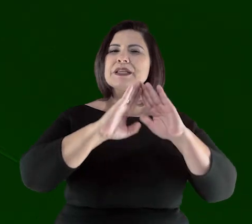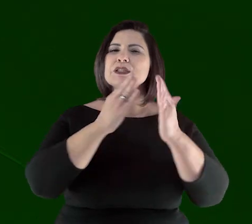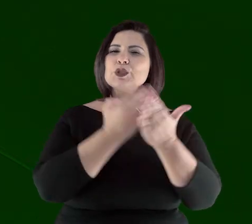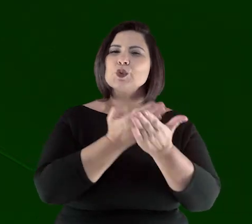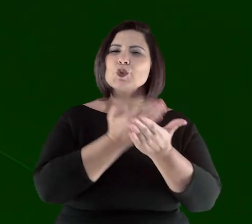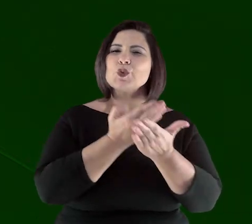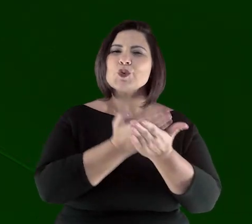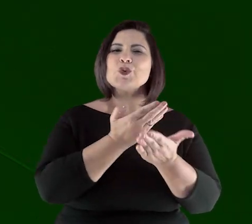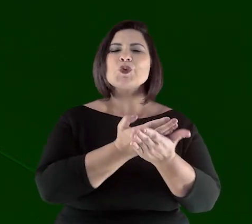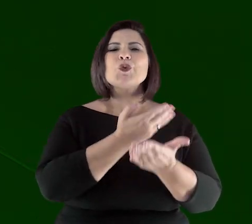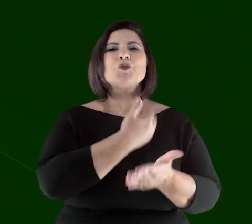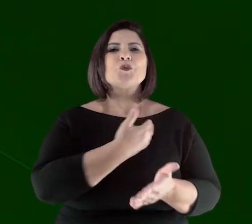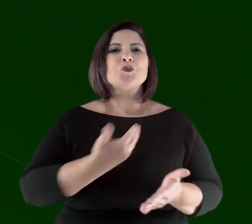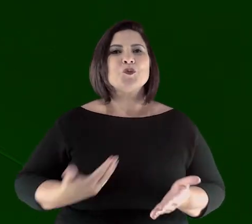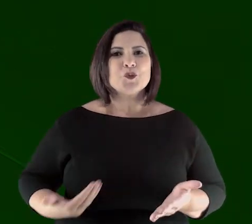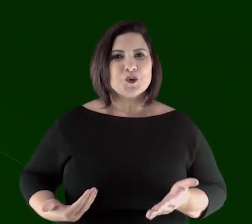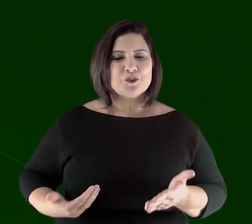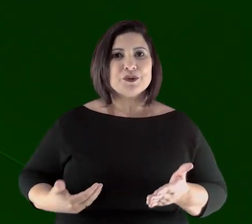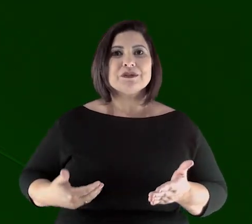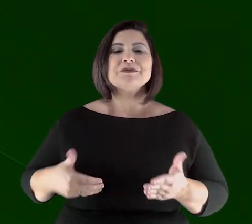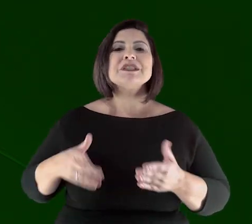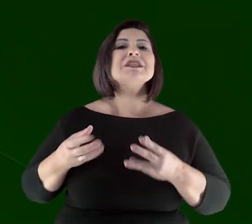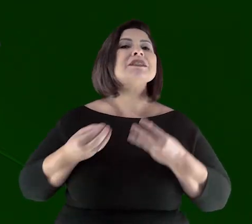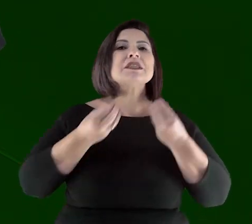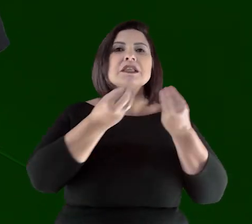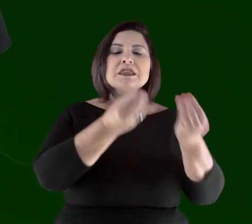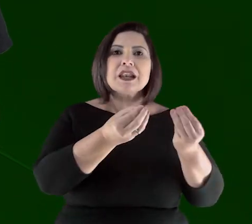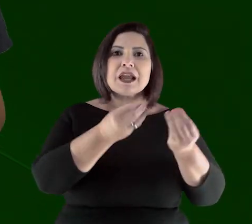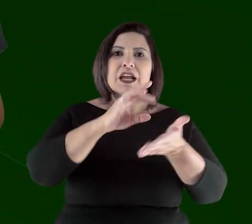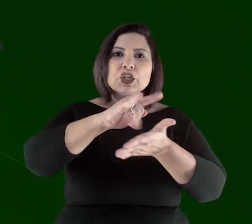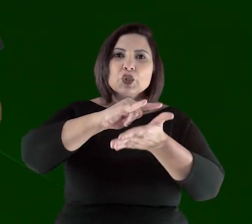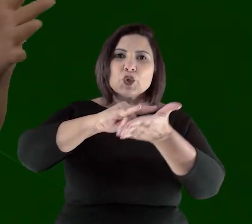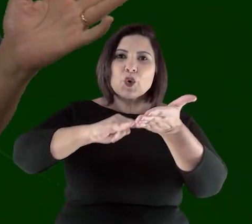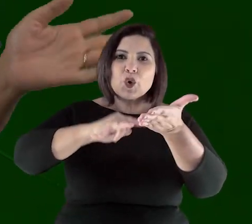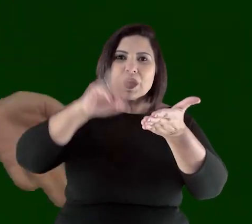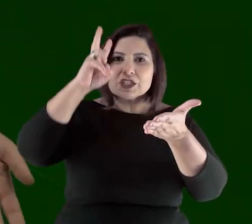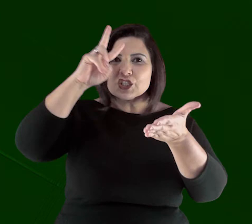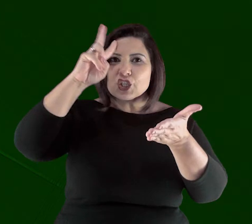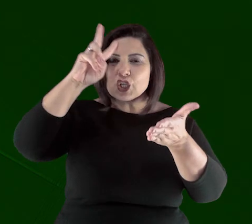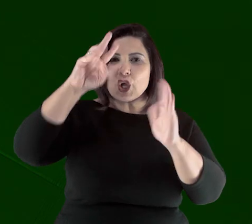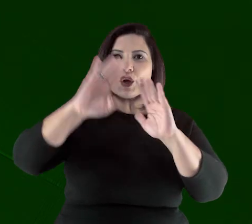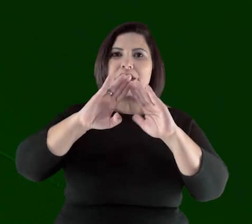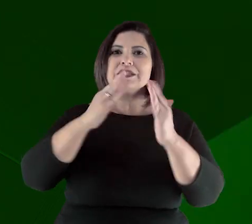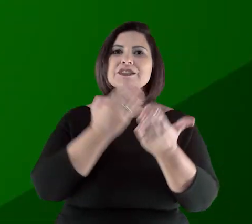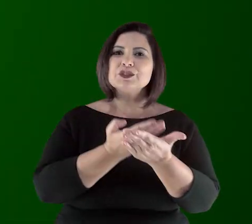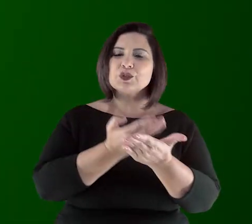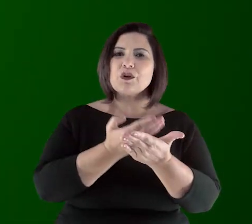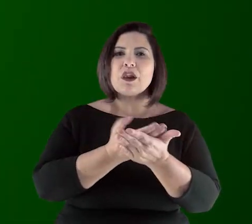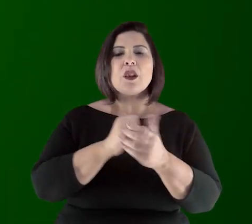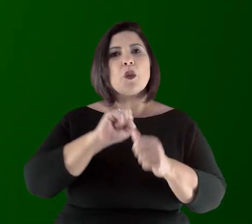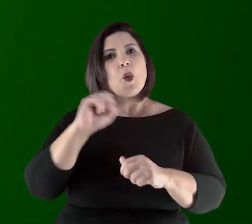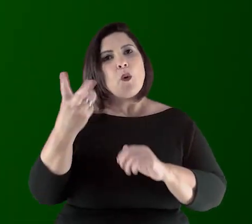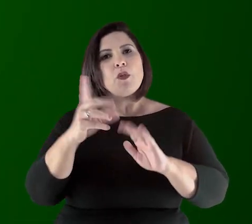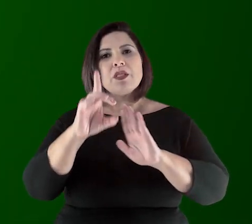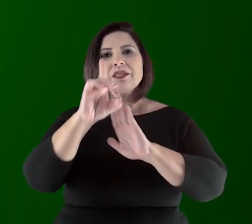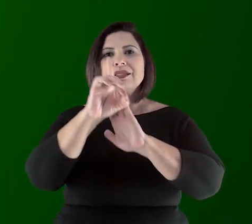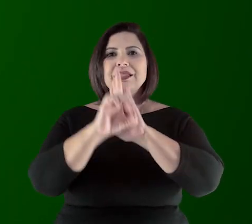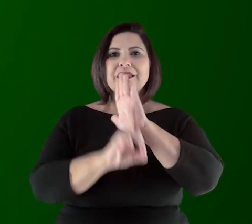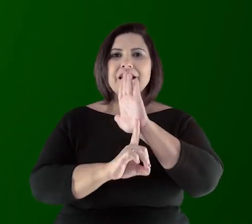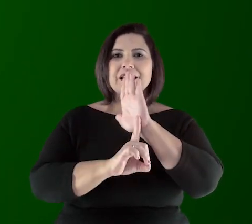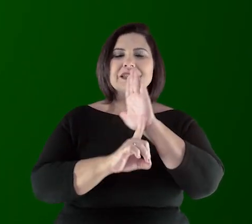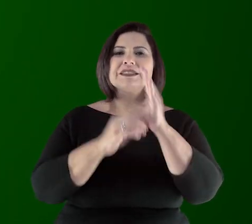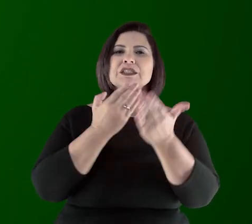você deve comprovar que você estudou sempre em escola pública. Para isso, você apresenta o seu